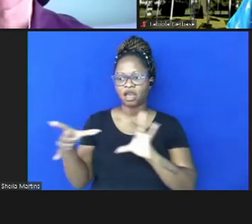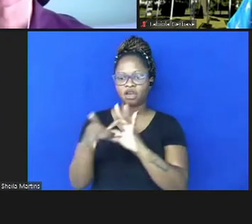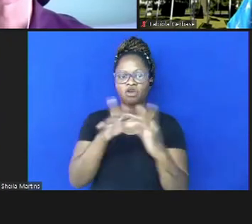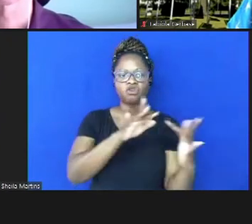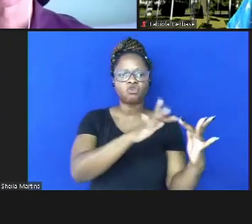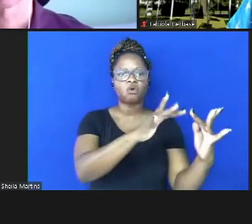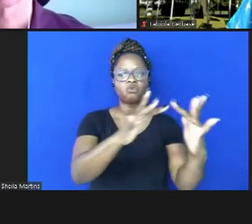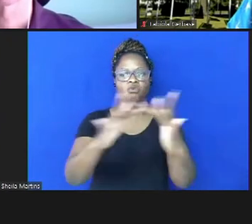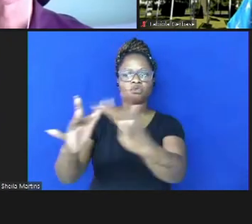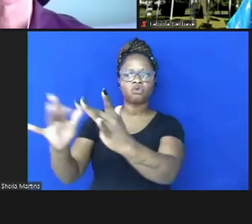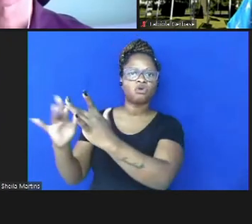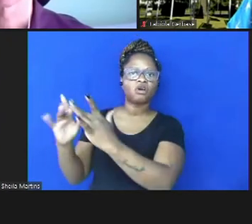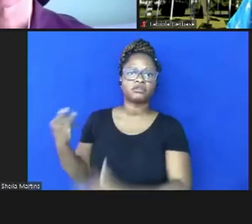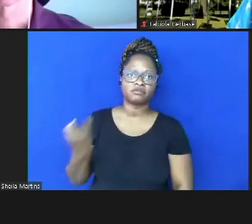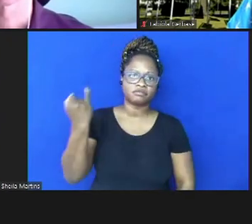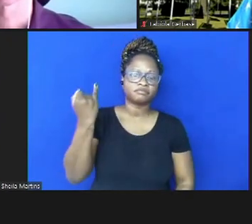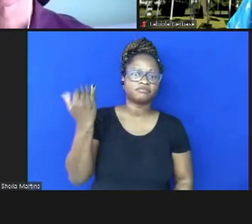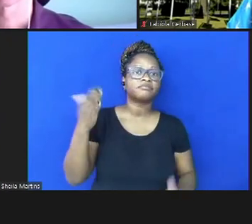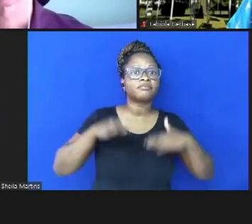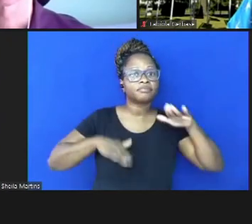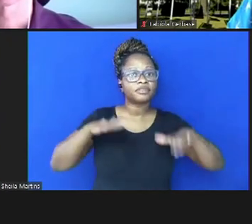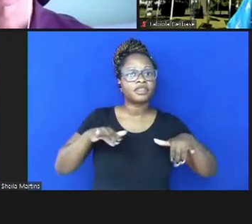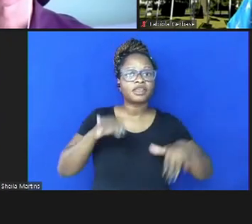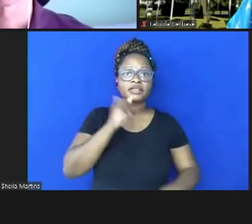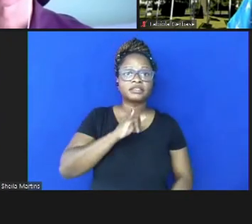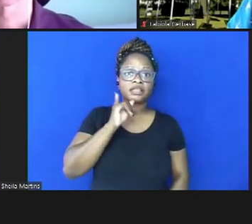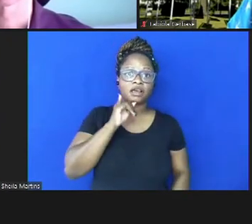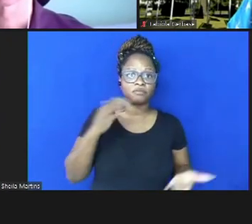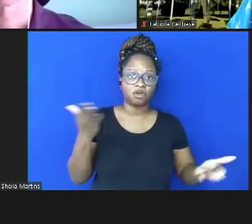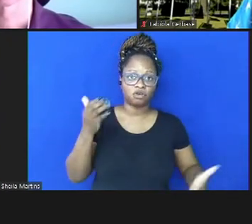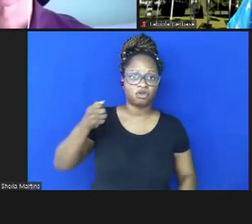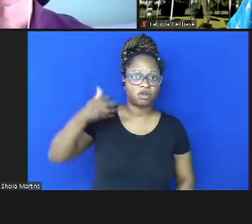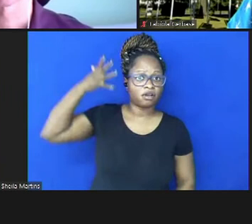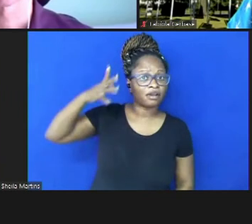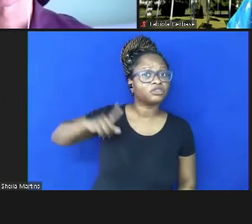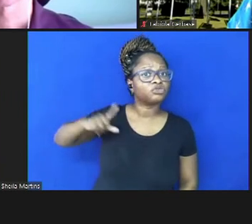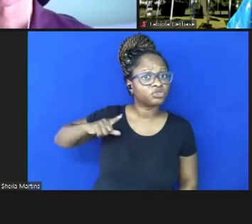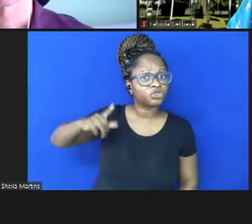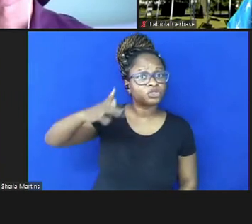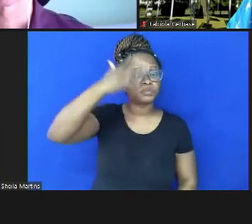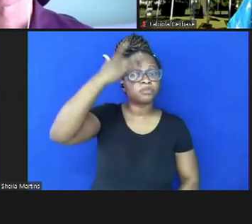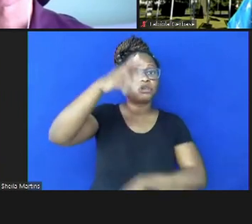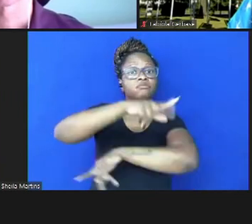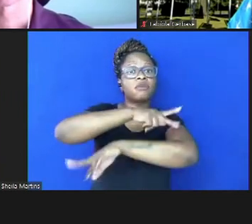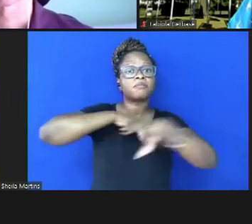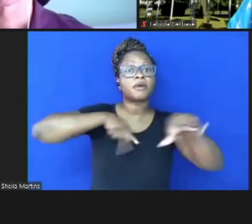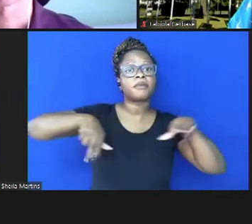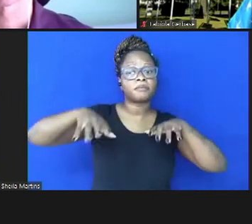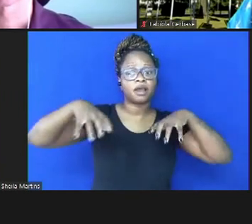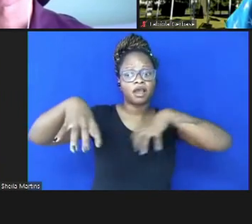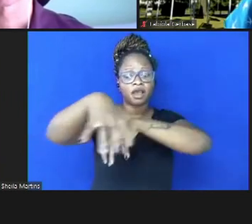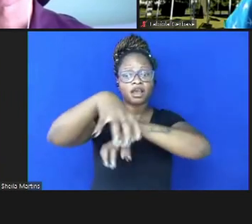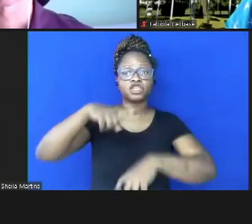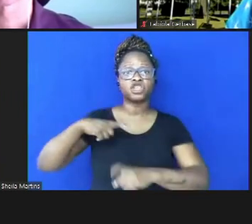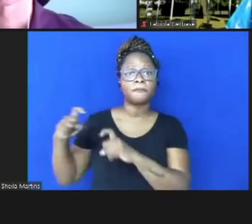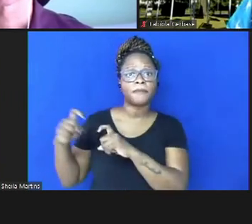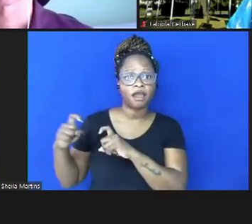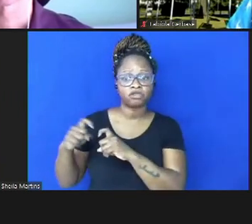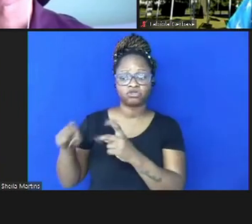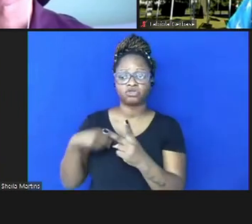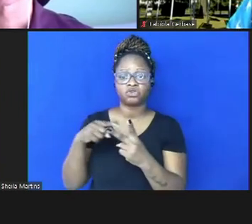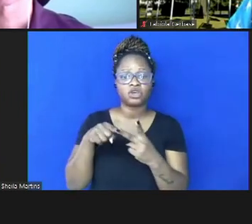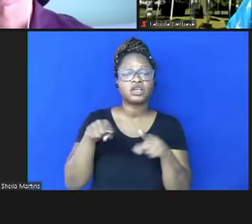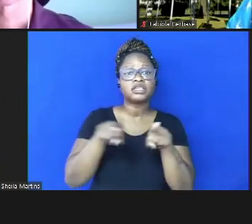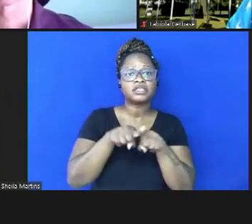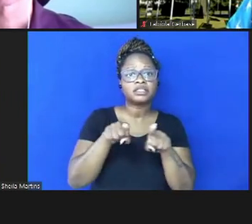importantes. E, geralmente, por exemplo, nesse evento, nós tínhamos pessoas de diferentes áreas. Então, tínhamos desde médicos até pessoas da área